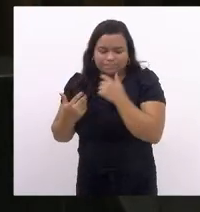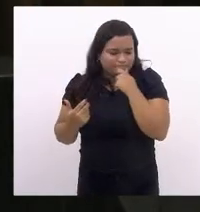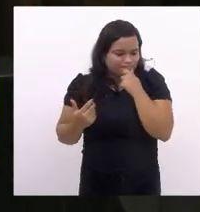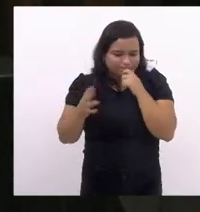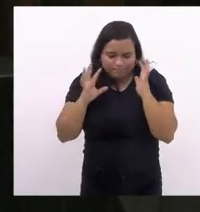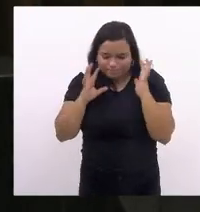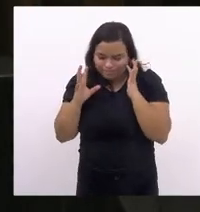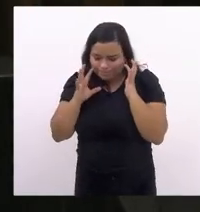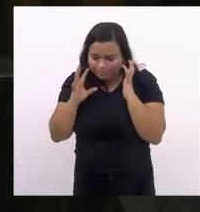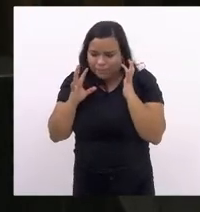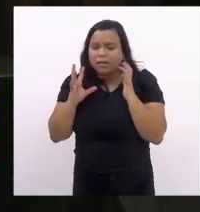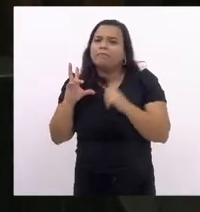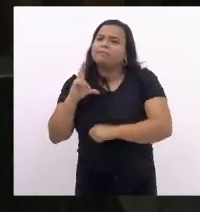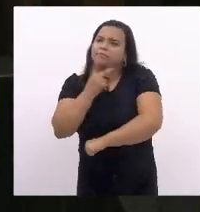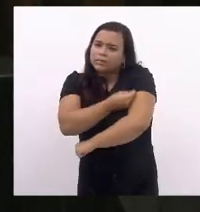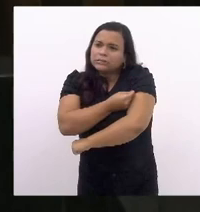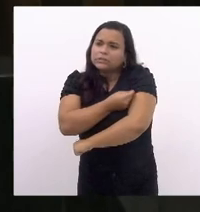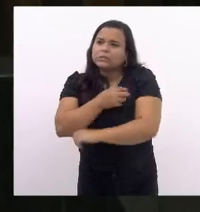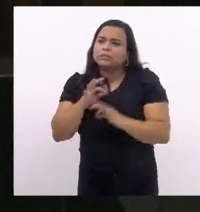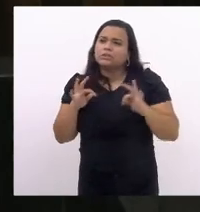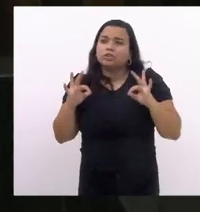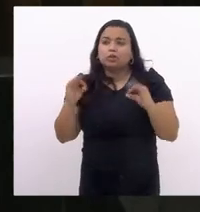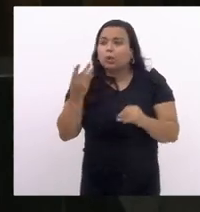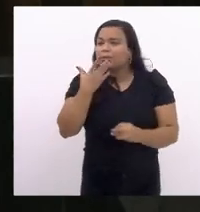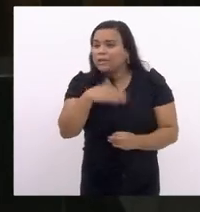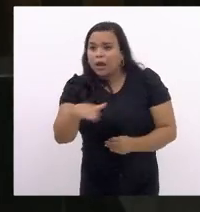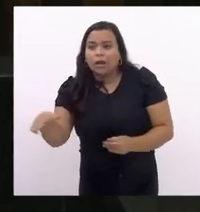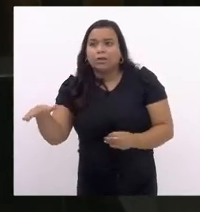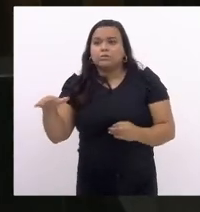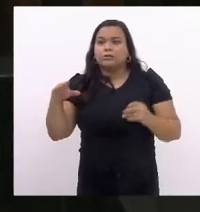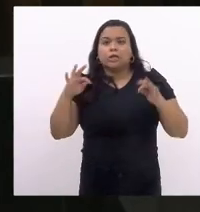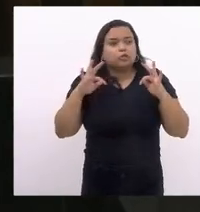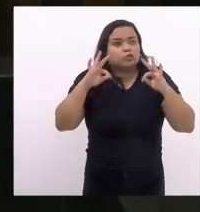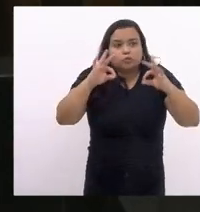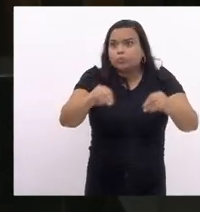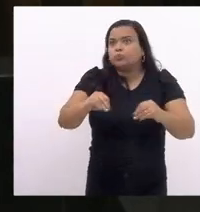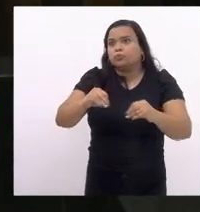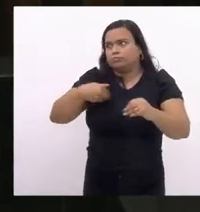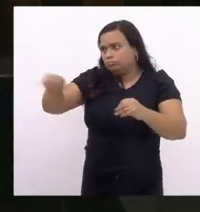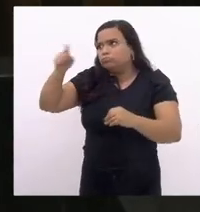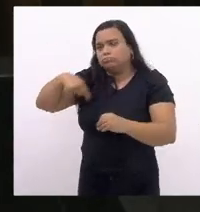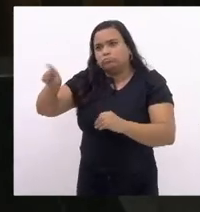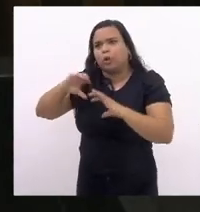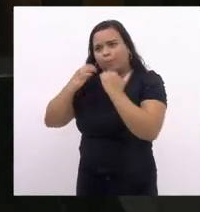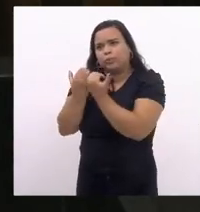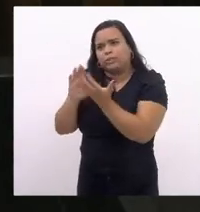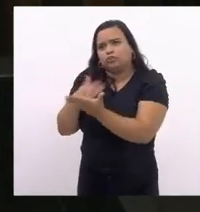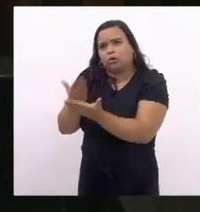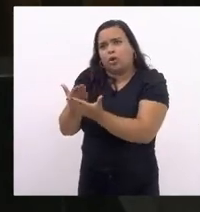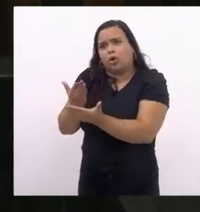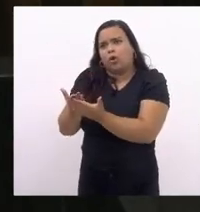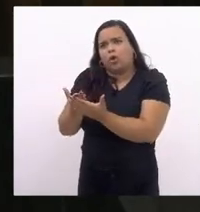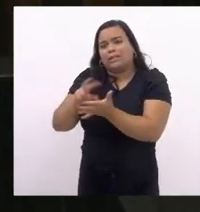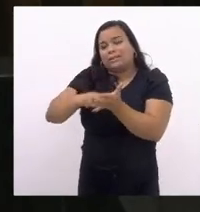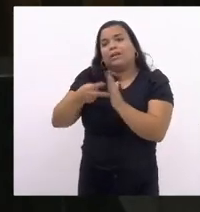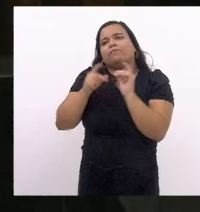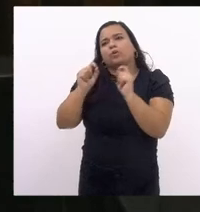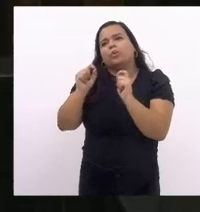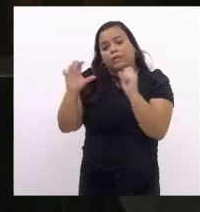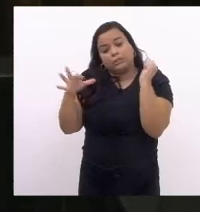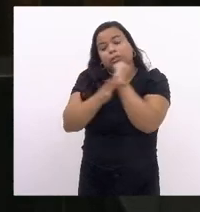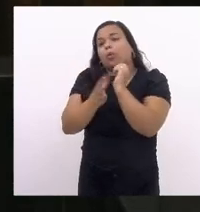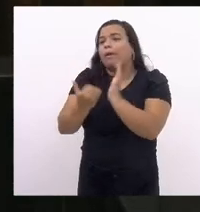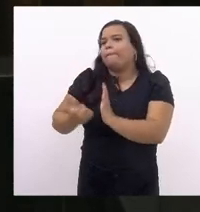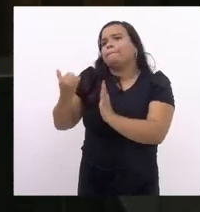a vacinação de todas as crianças, de toda a comunidade escolar, significa você aumentar a segurança